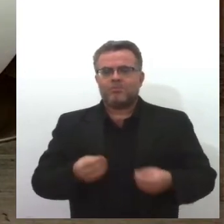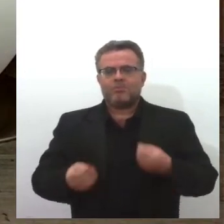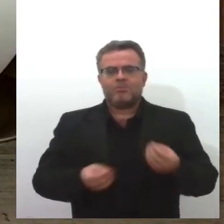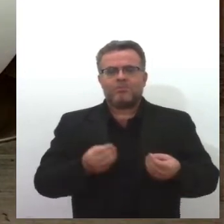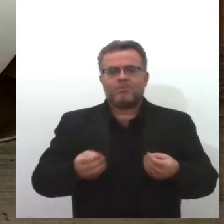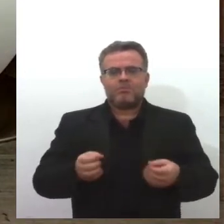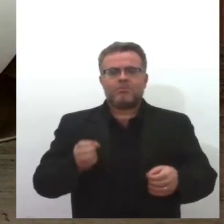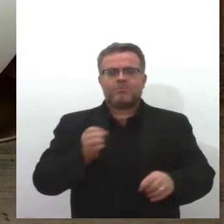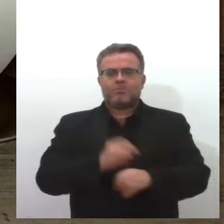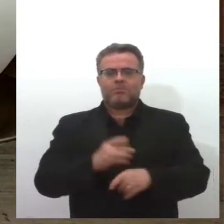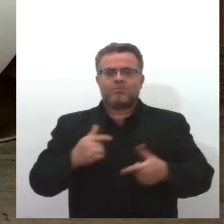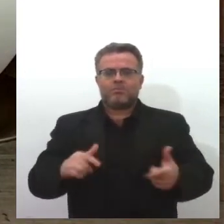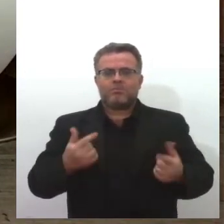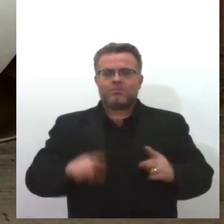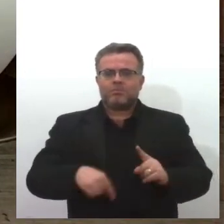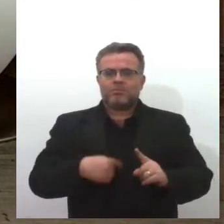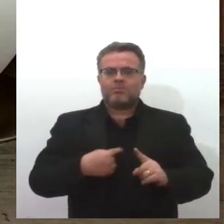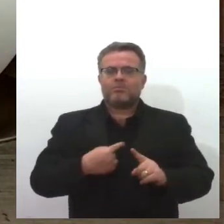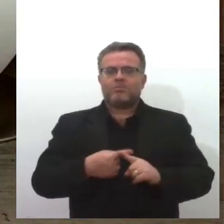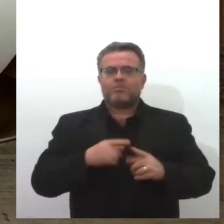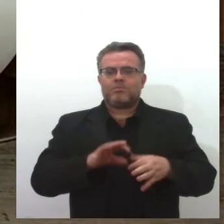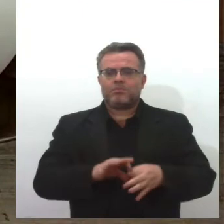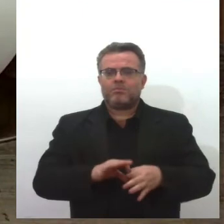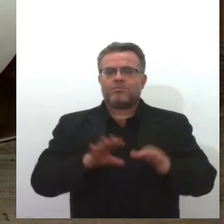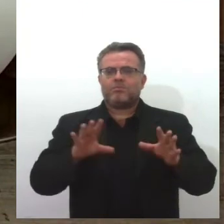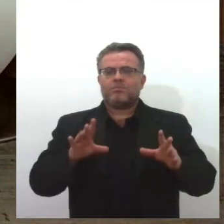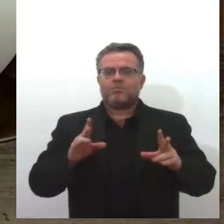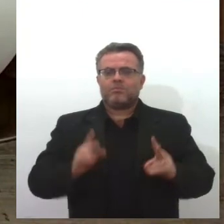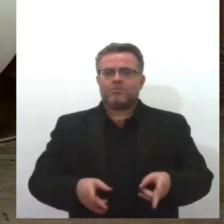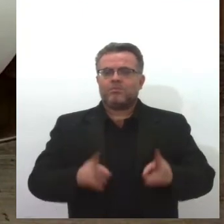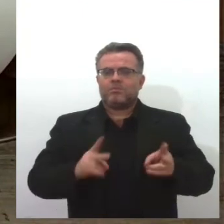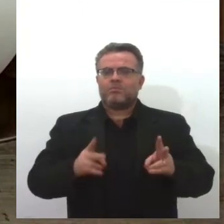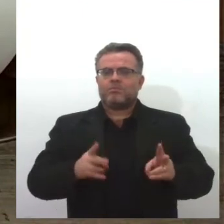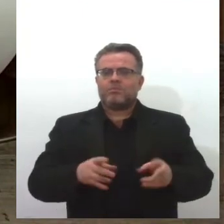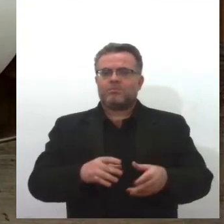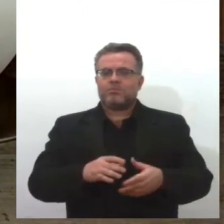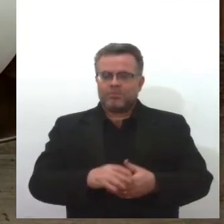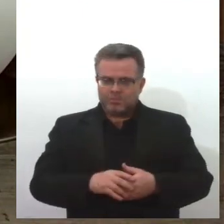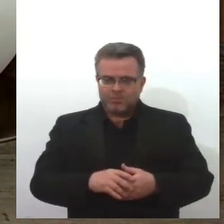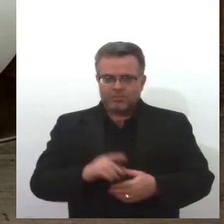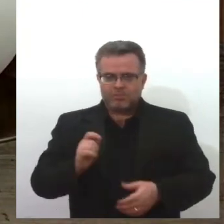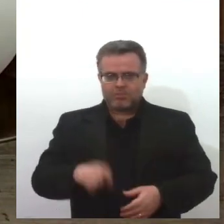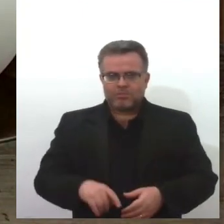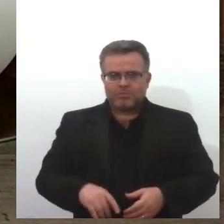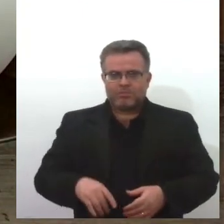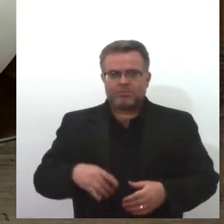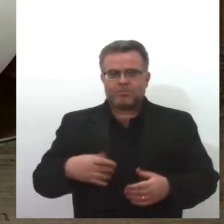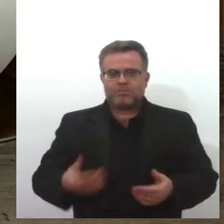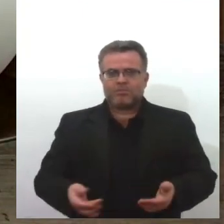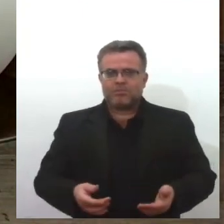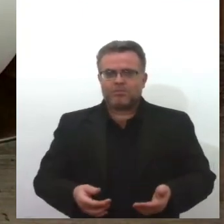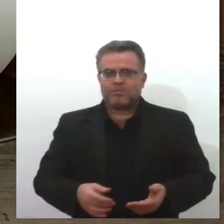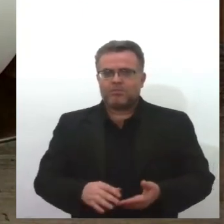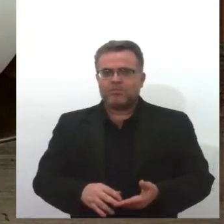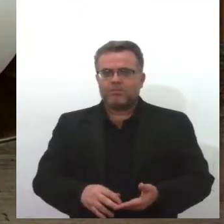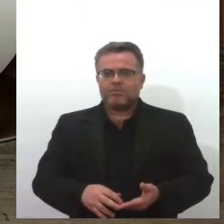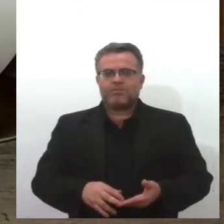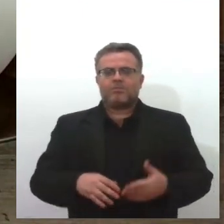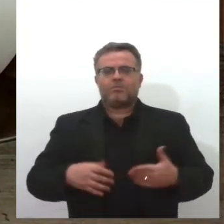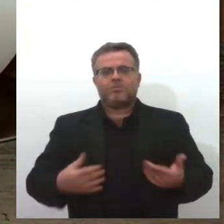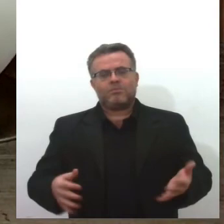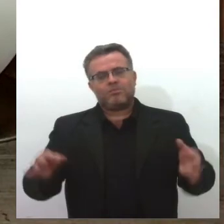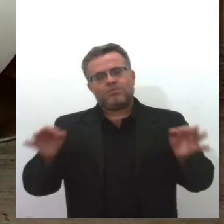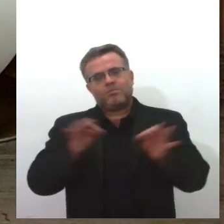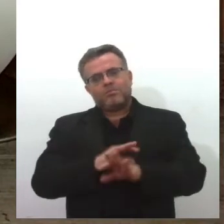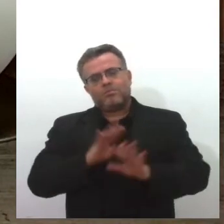gera uma cadeia que se beneficia, e impostos para o Estado e tudo mais. Sim, chegamos ao fim, né? Chegamos ao fim do programa por